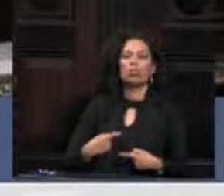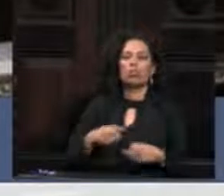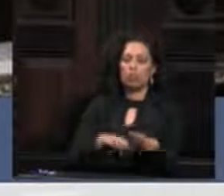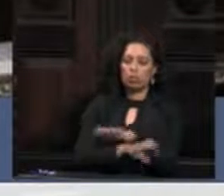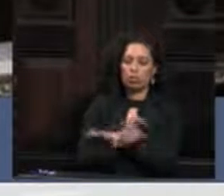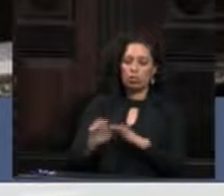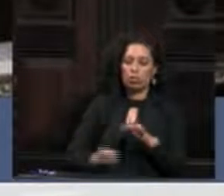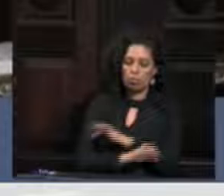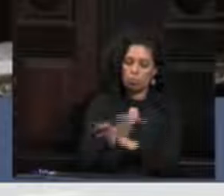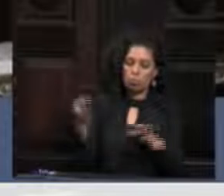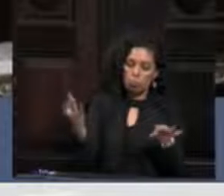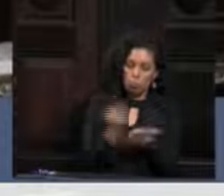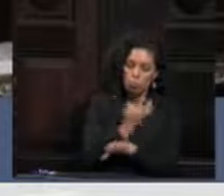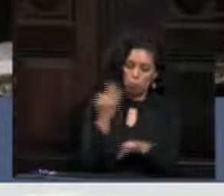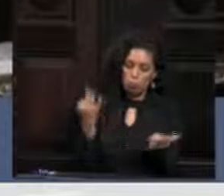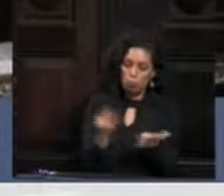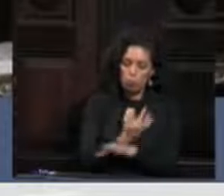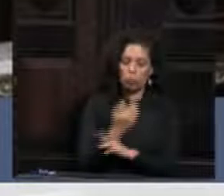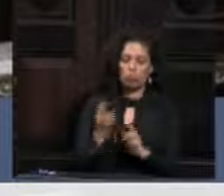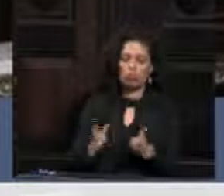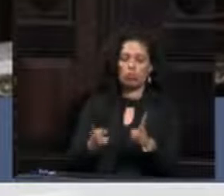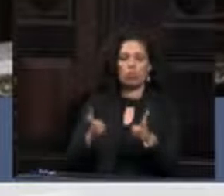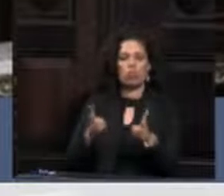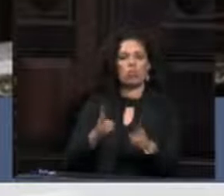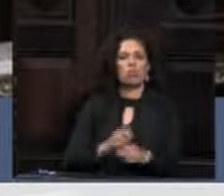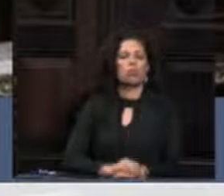veio a eleição, não houve tempo de privatizar.